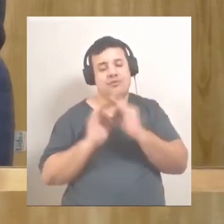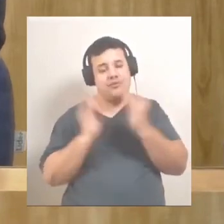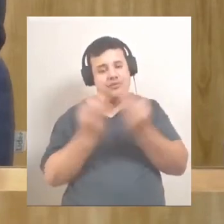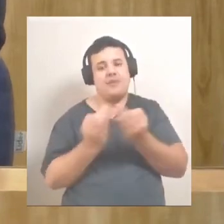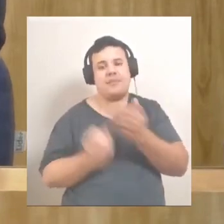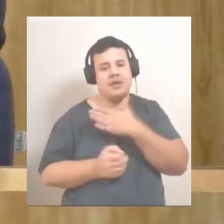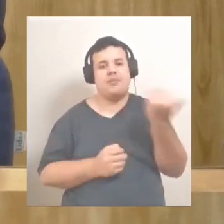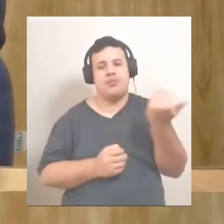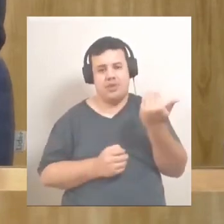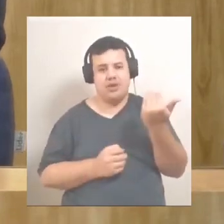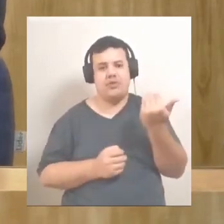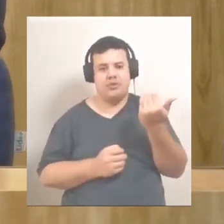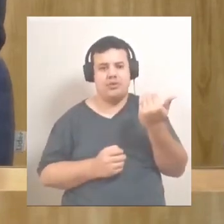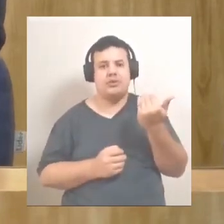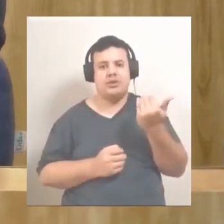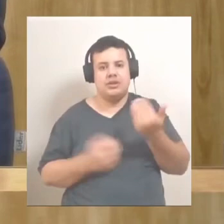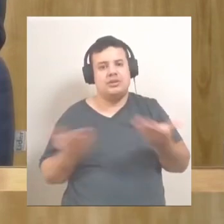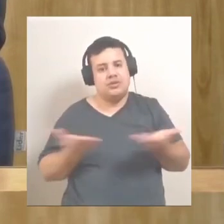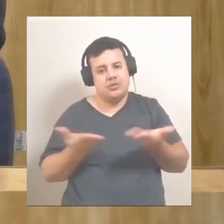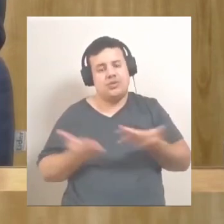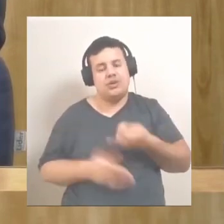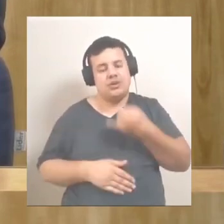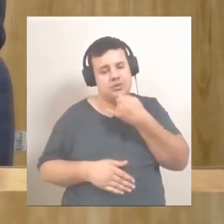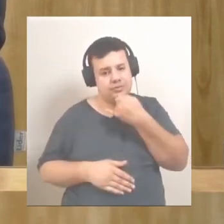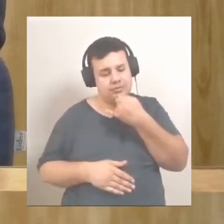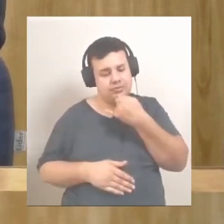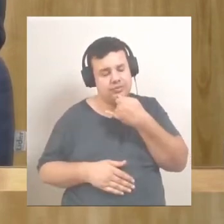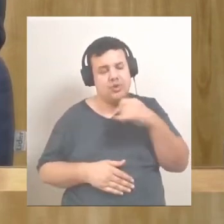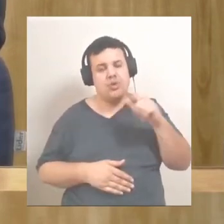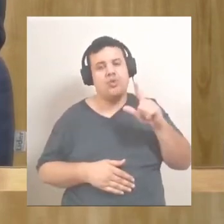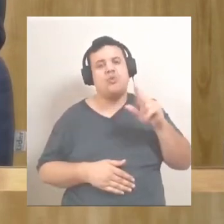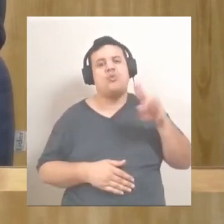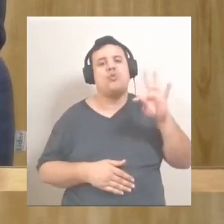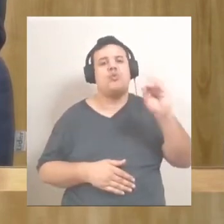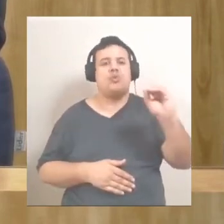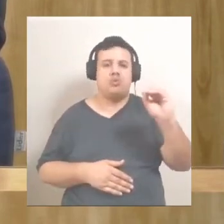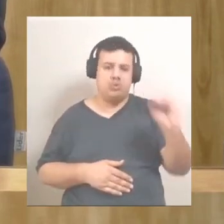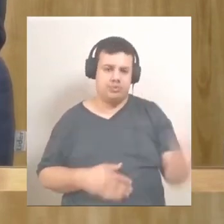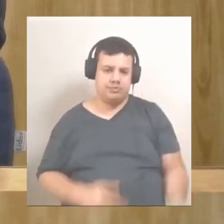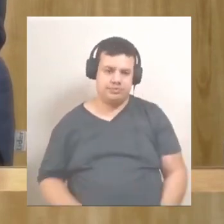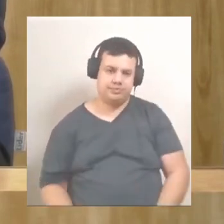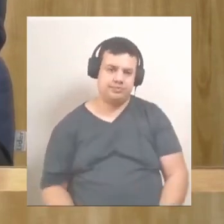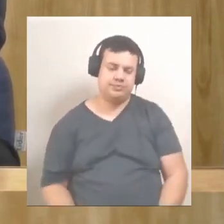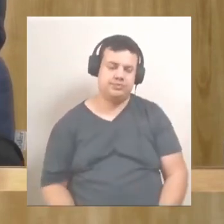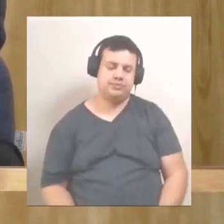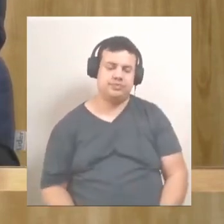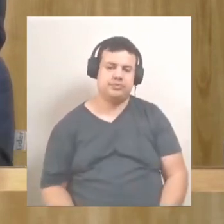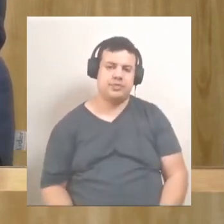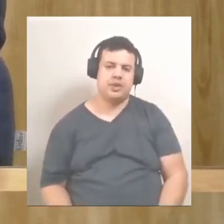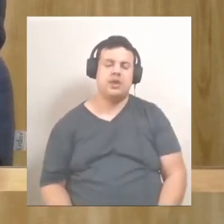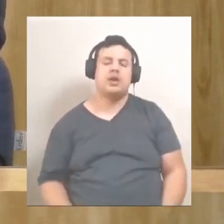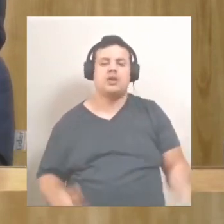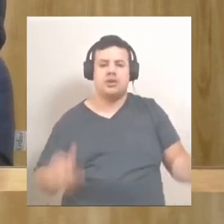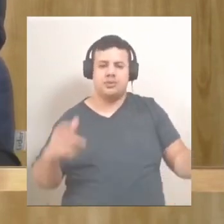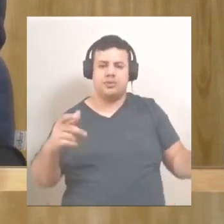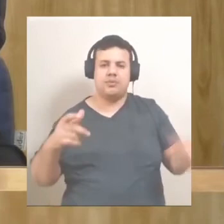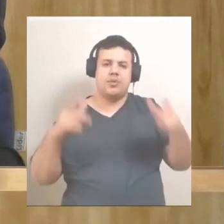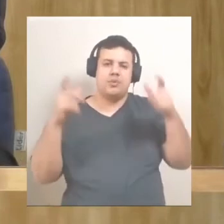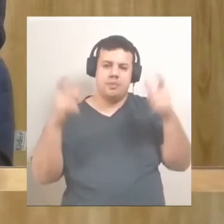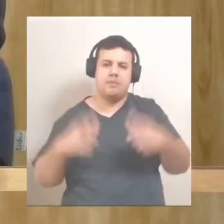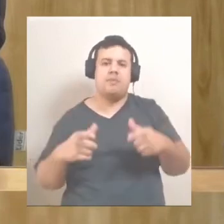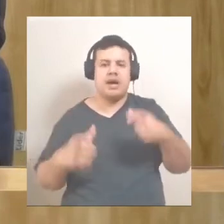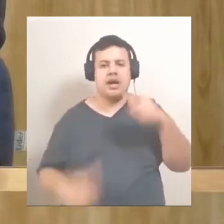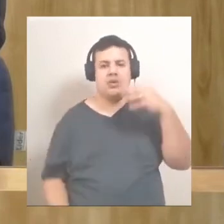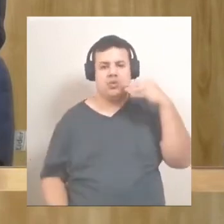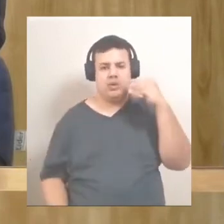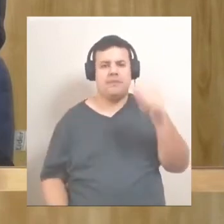estão vivendo esse momento de luto. Mas, enfim, bairro do Limão, eu me